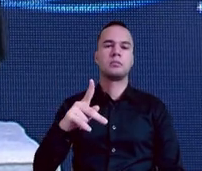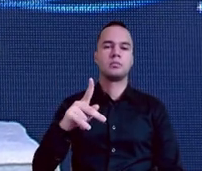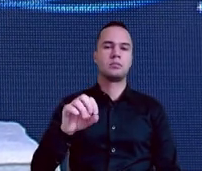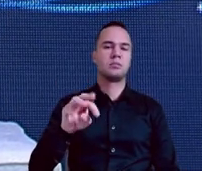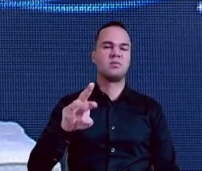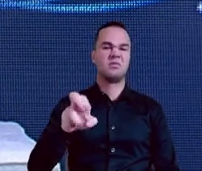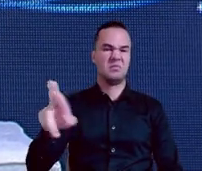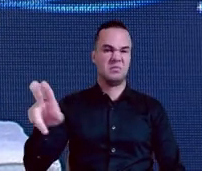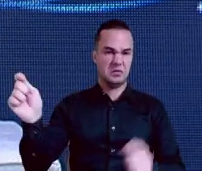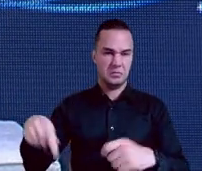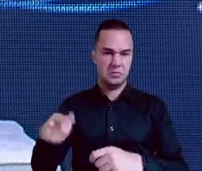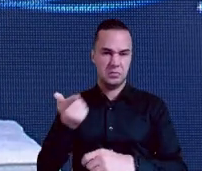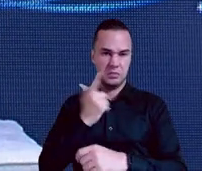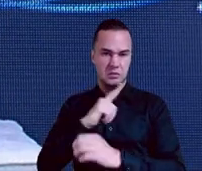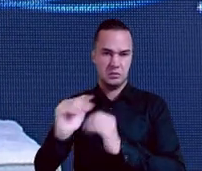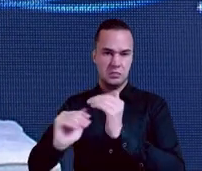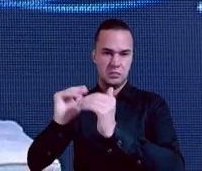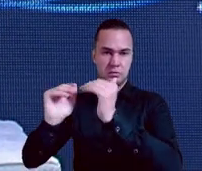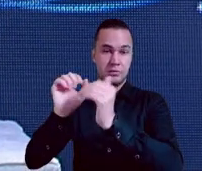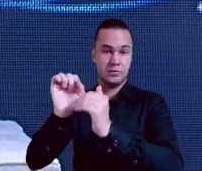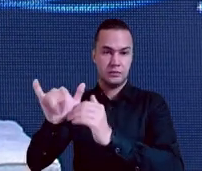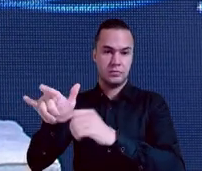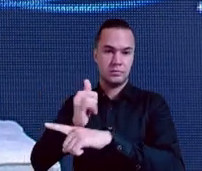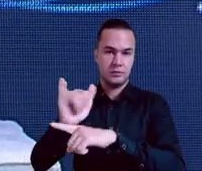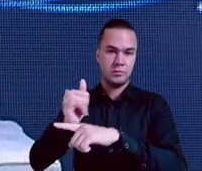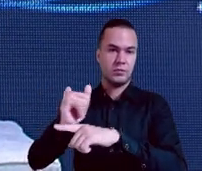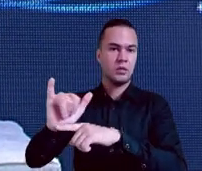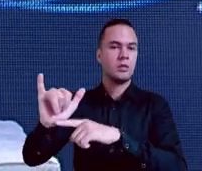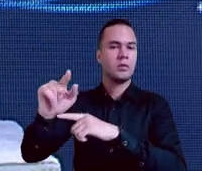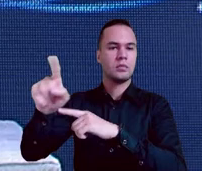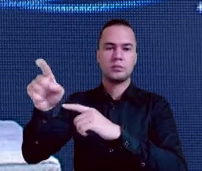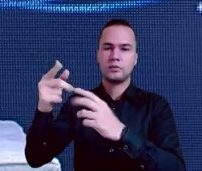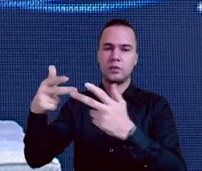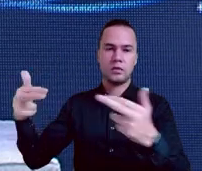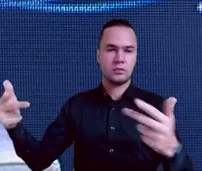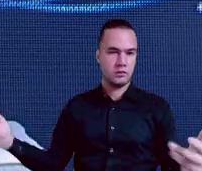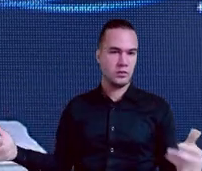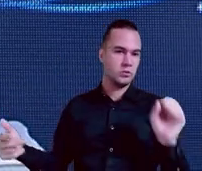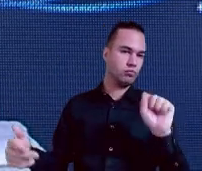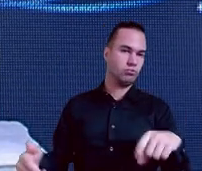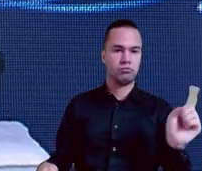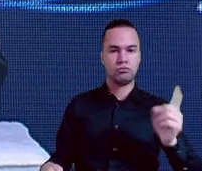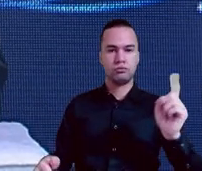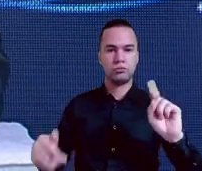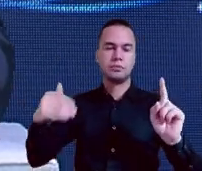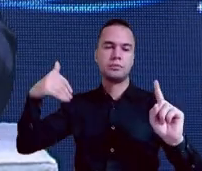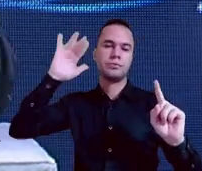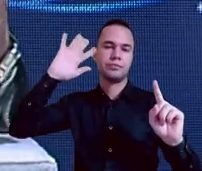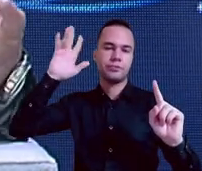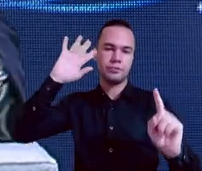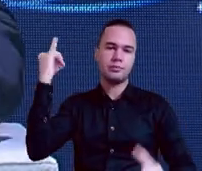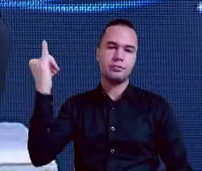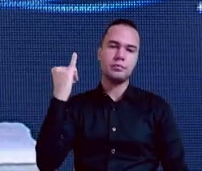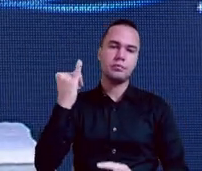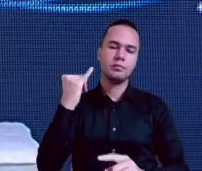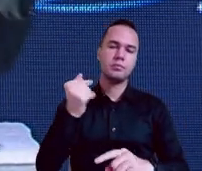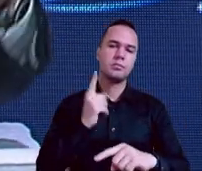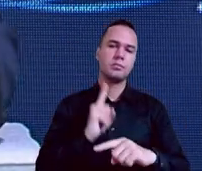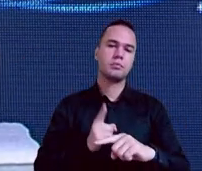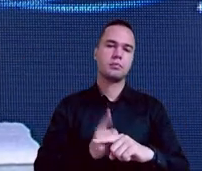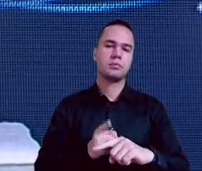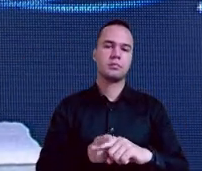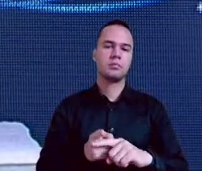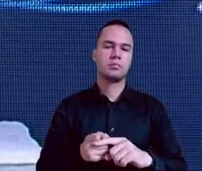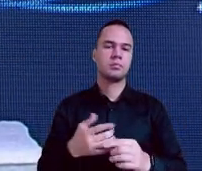acompanhar se eu performar nos múltiplos estágios sim ou não importante isso porque não é que tem hoje Qualquer